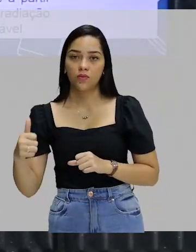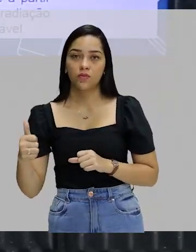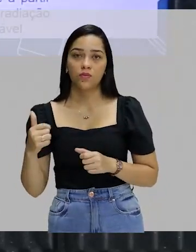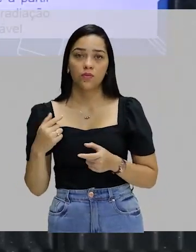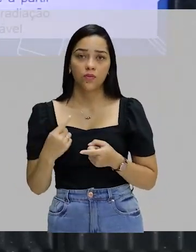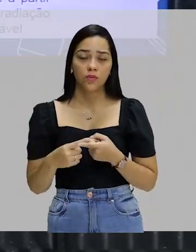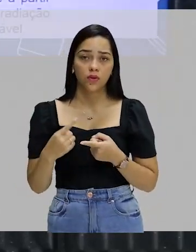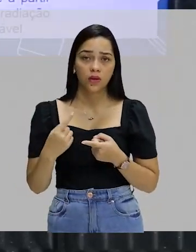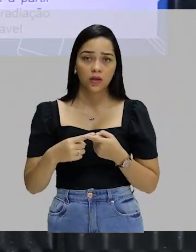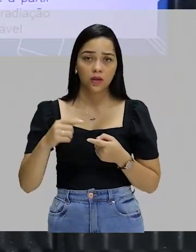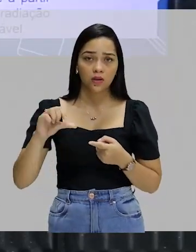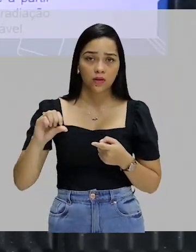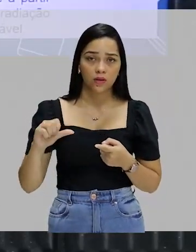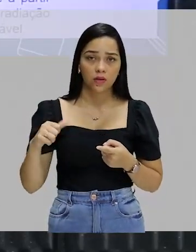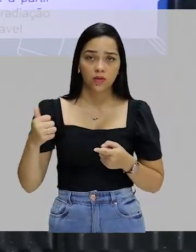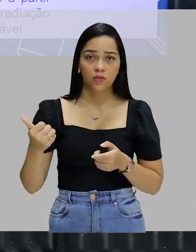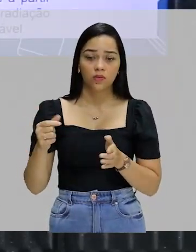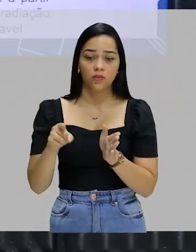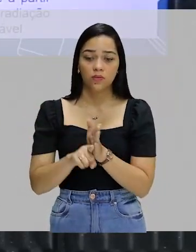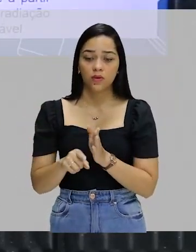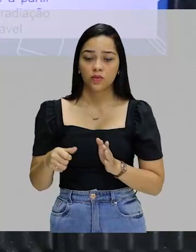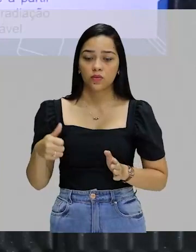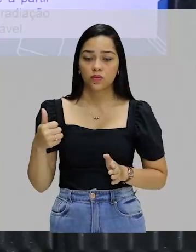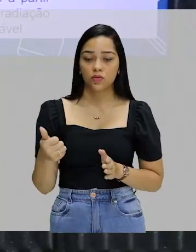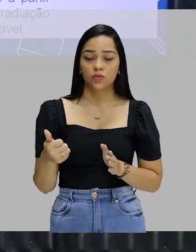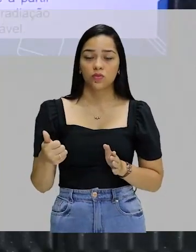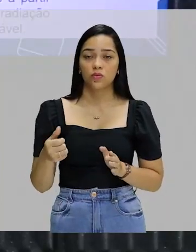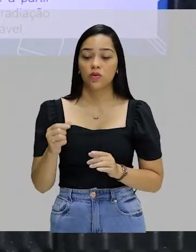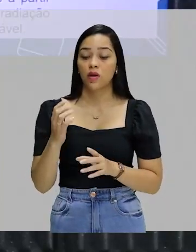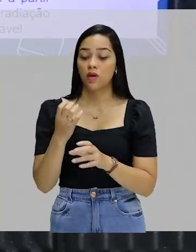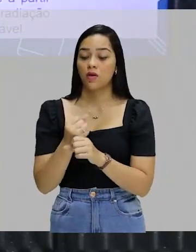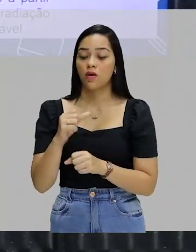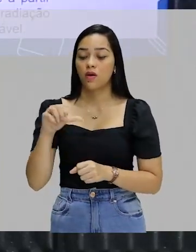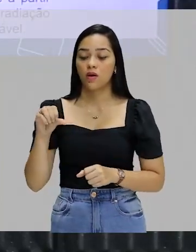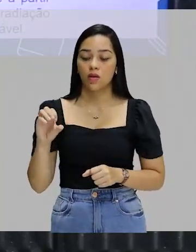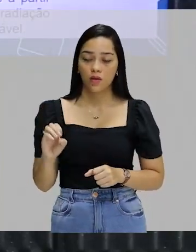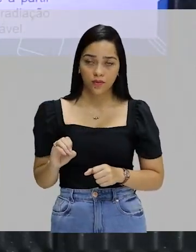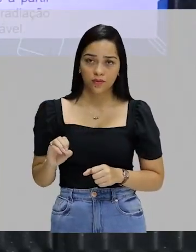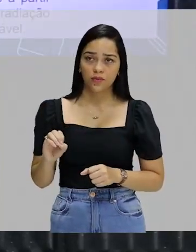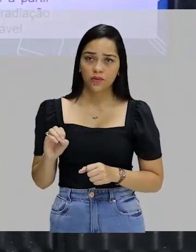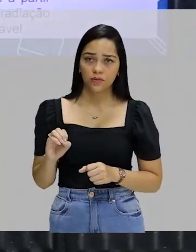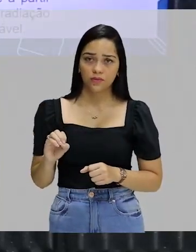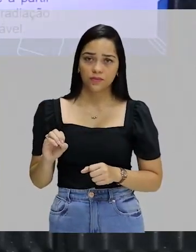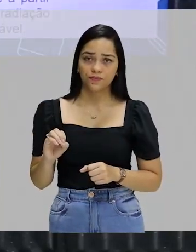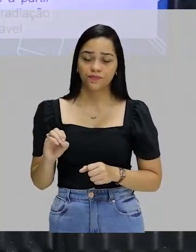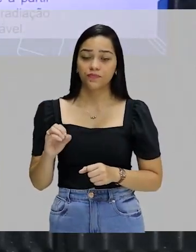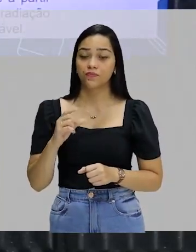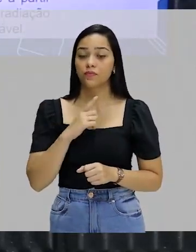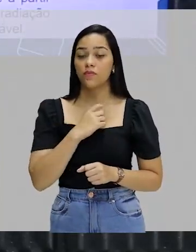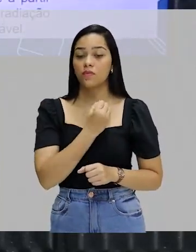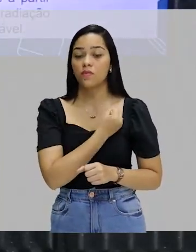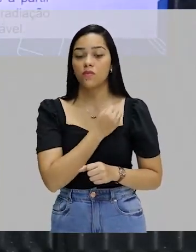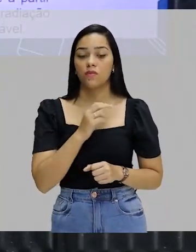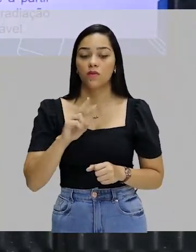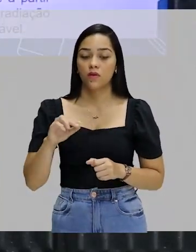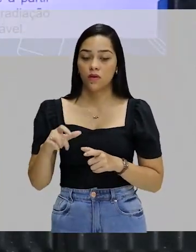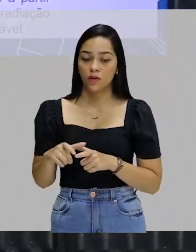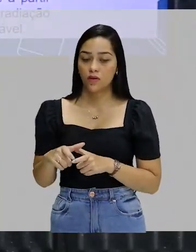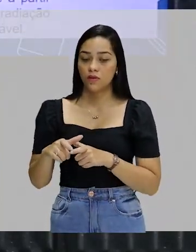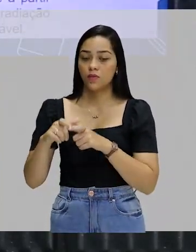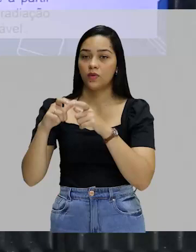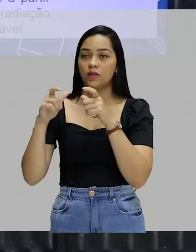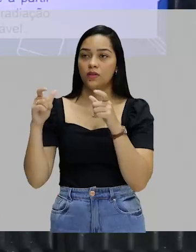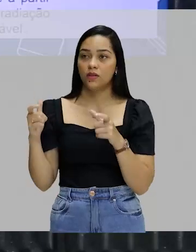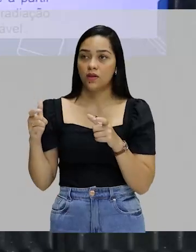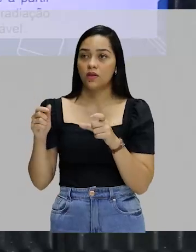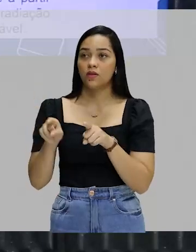ó, 91 menos 1, 90. Show de bola? Então, o número atômico vai aumentar em uma